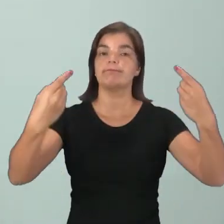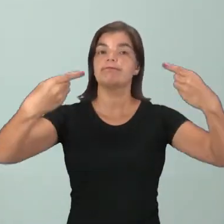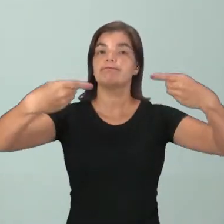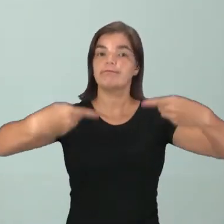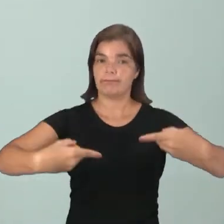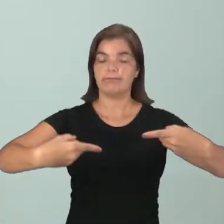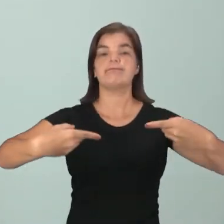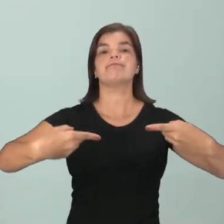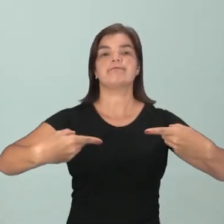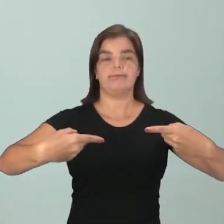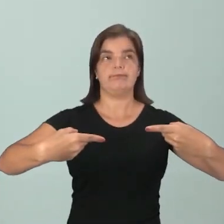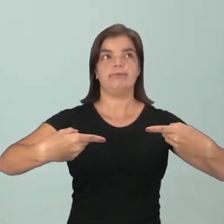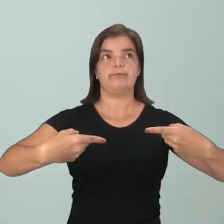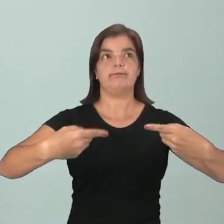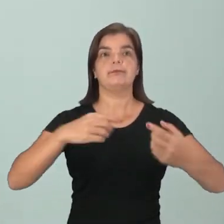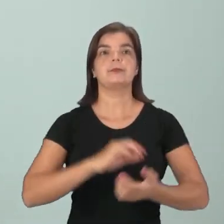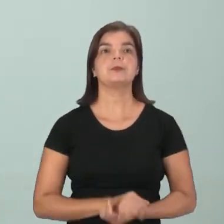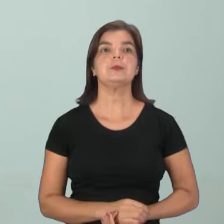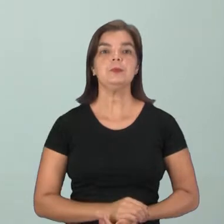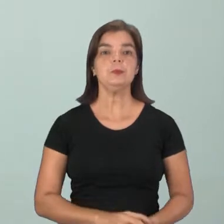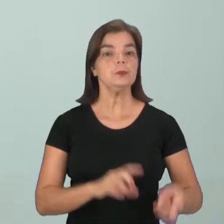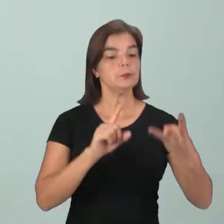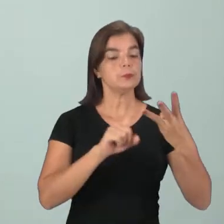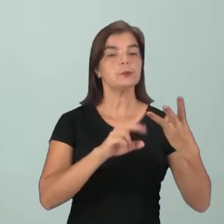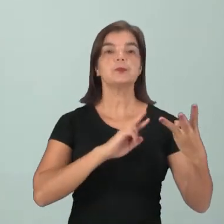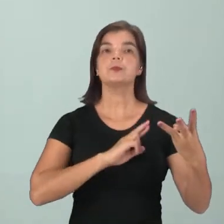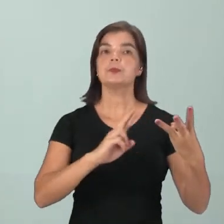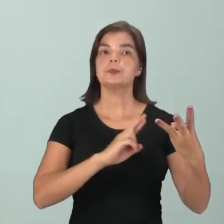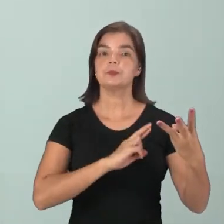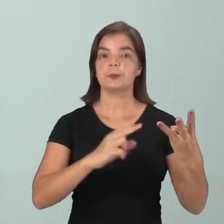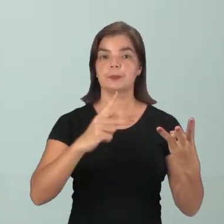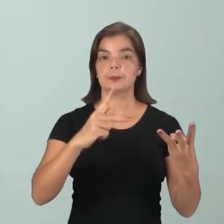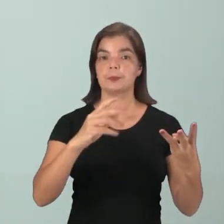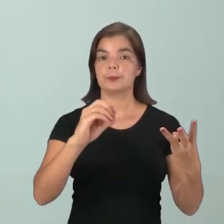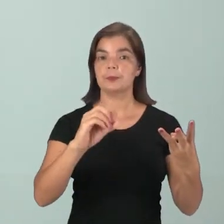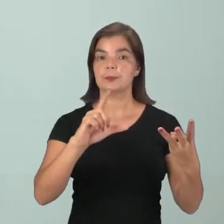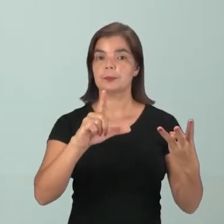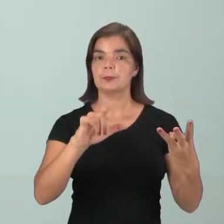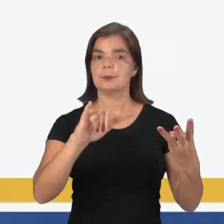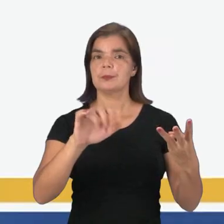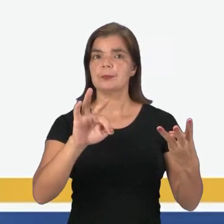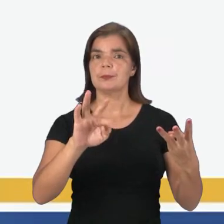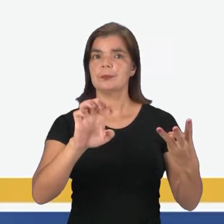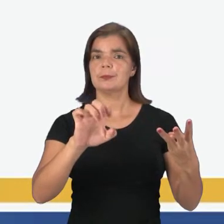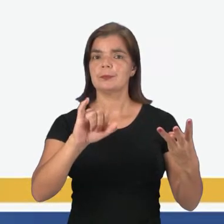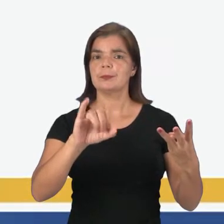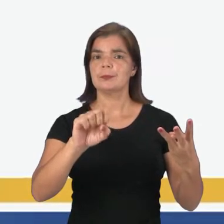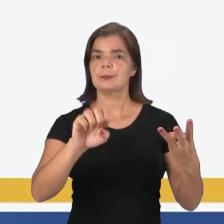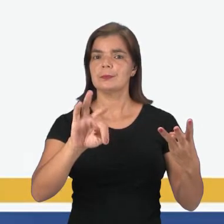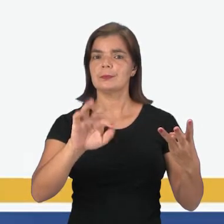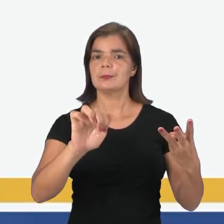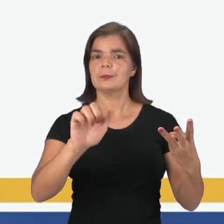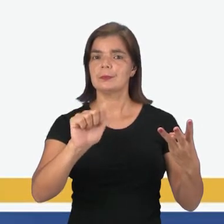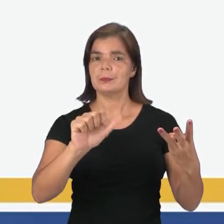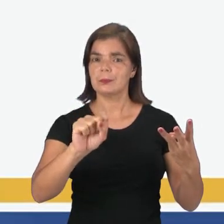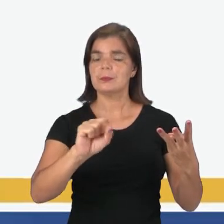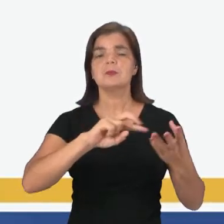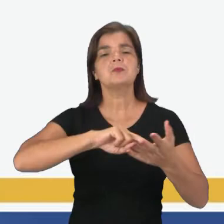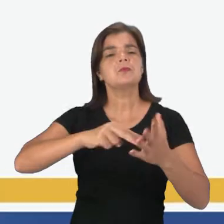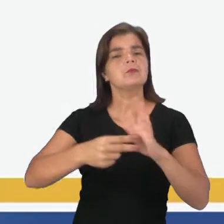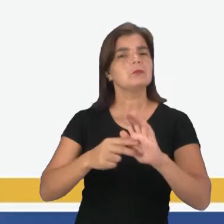eles fazem uma queda de braço entre si. E as religiões politeístas. O que significa